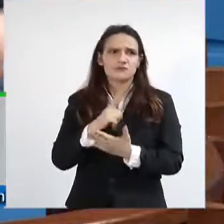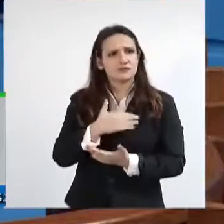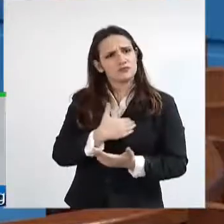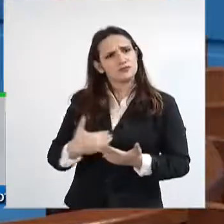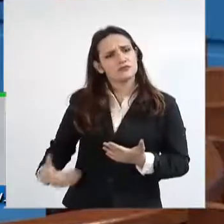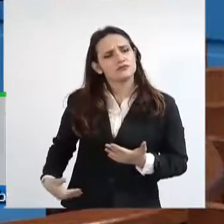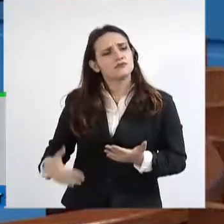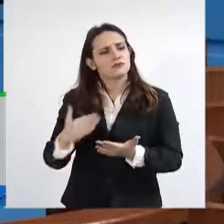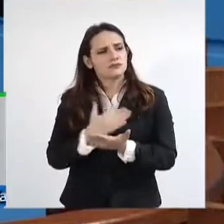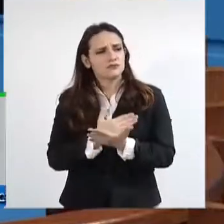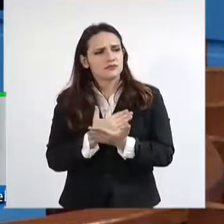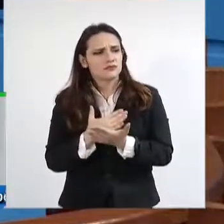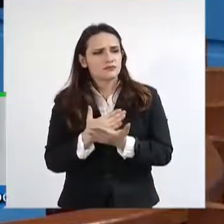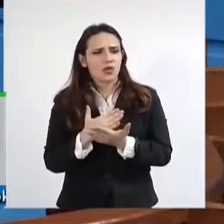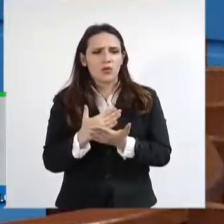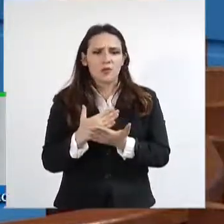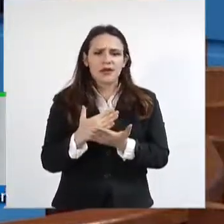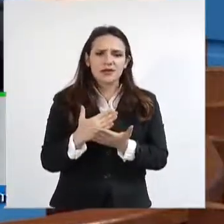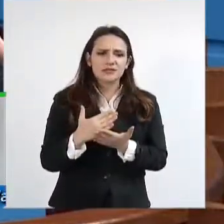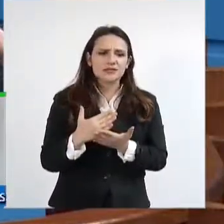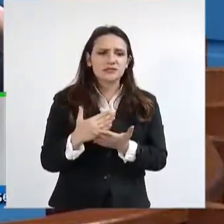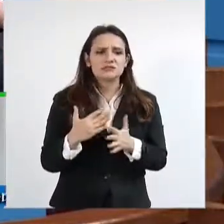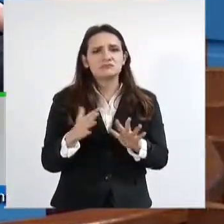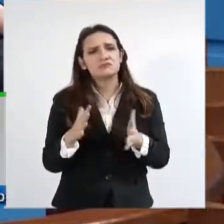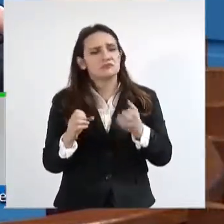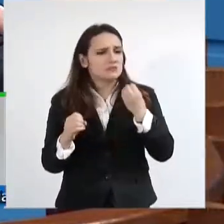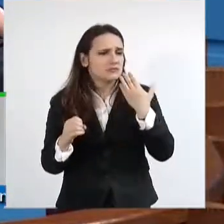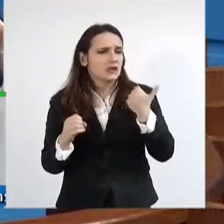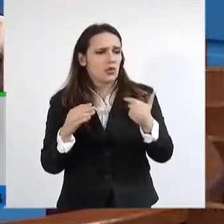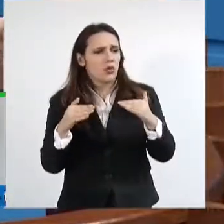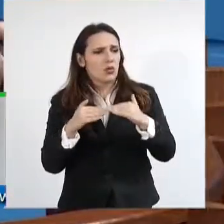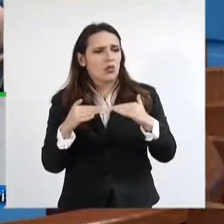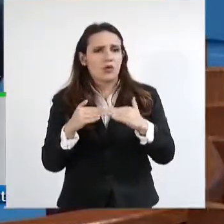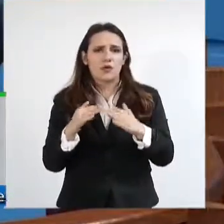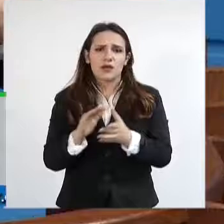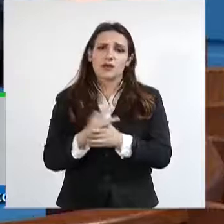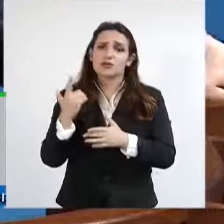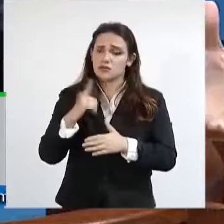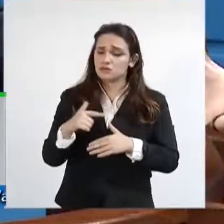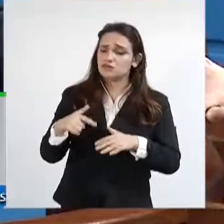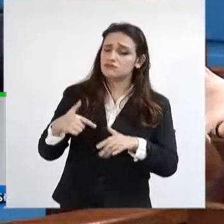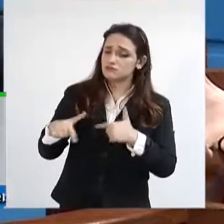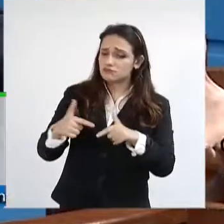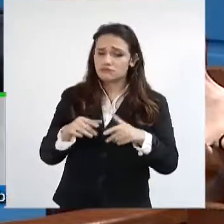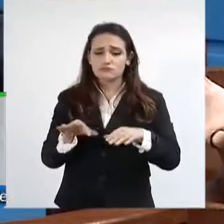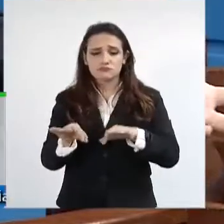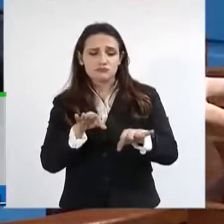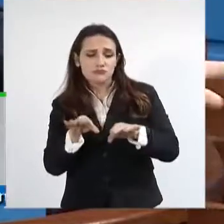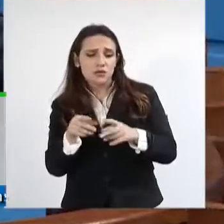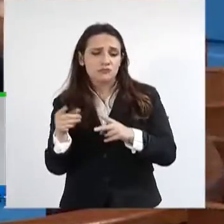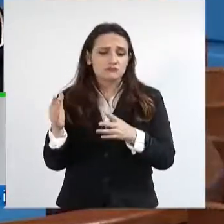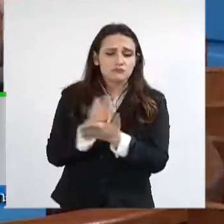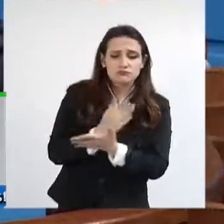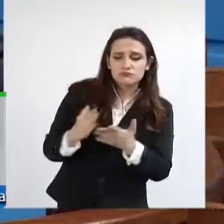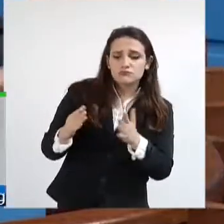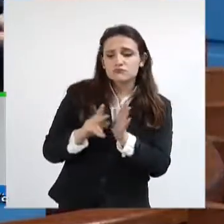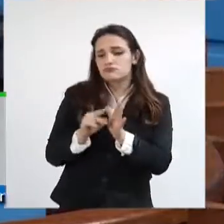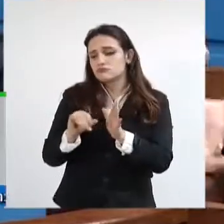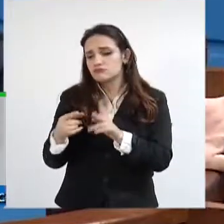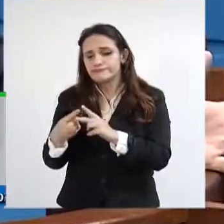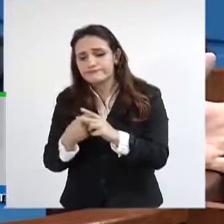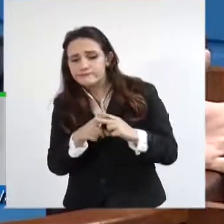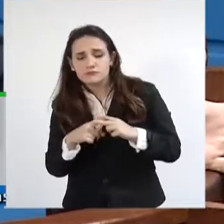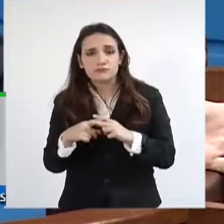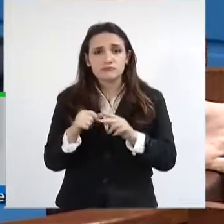entra com índice de aprovação razoável para poder, inclusive, implementar, né, seus projetos,